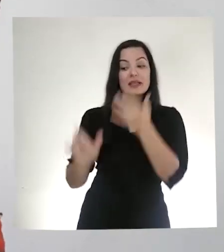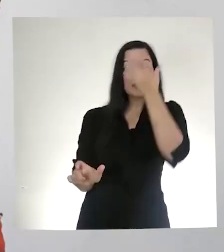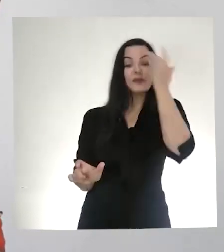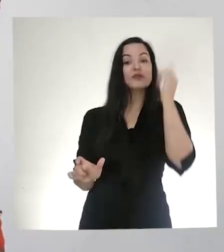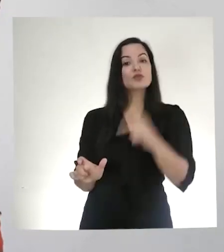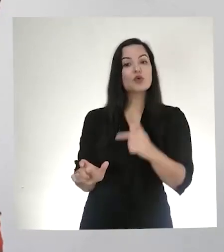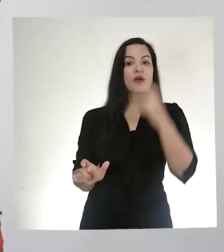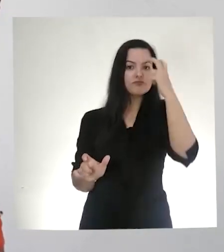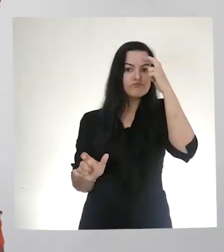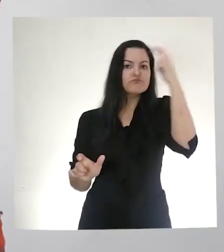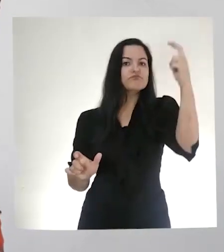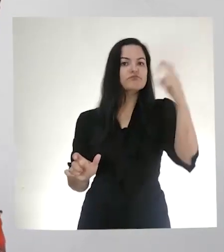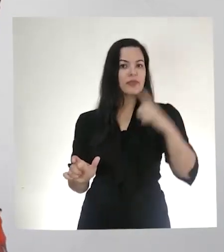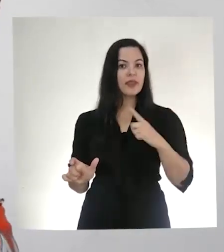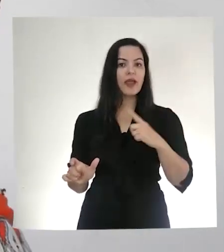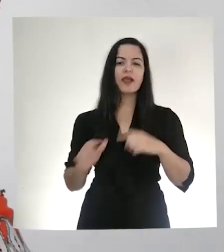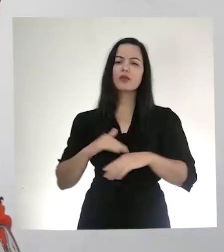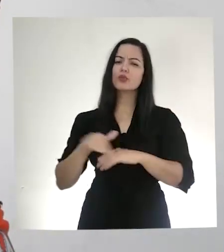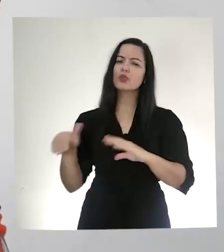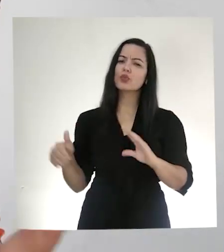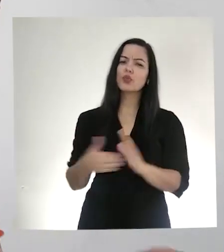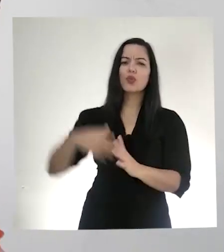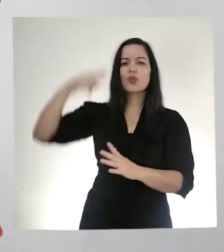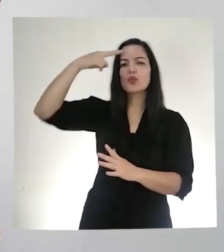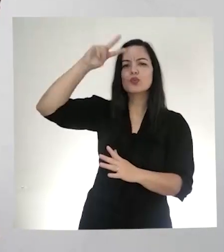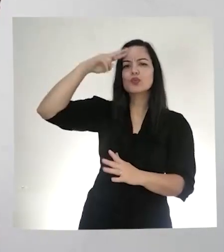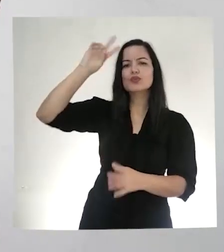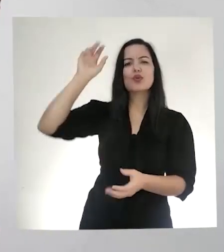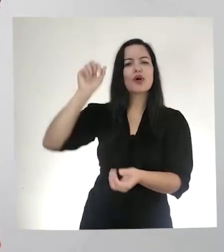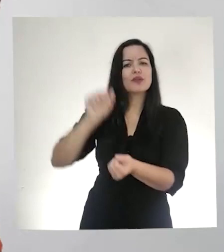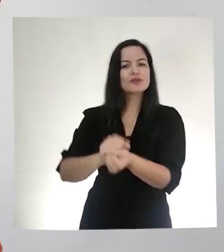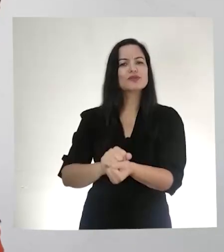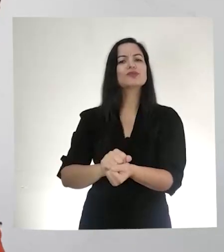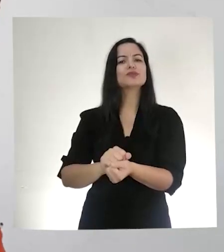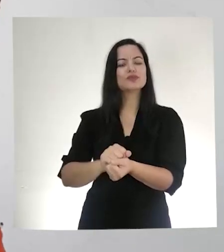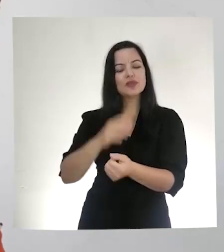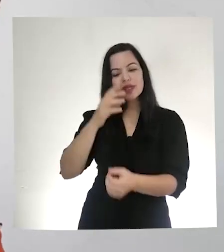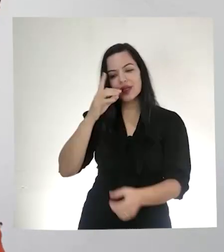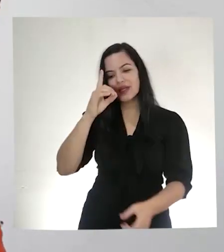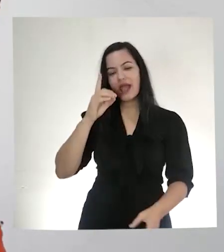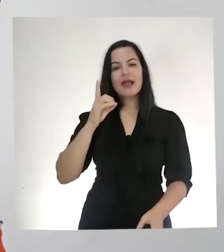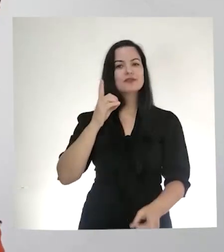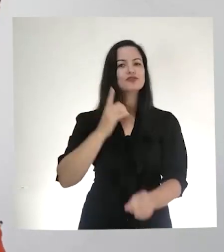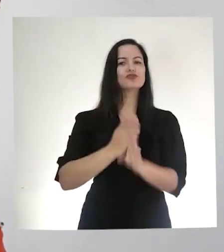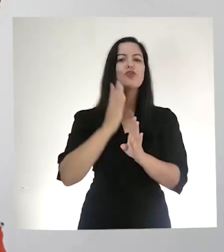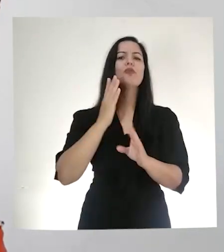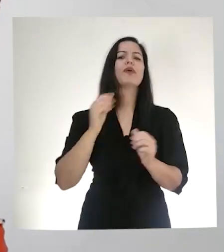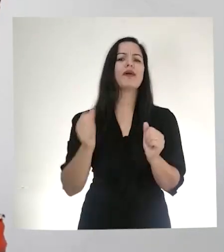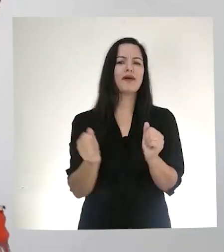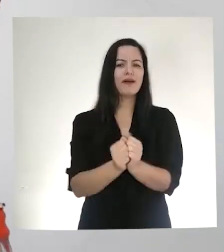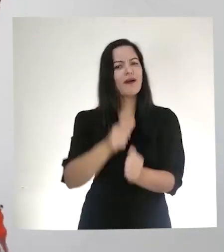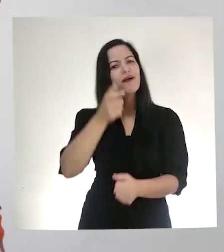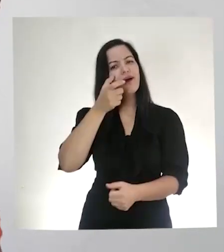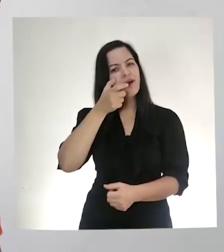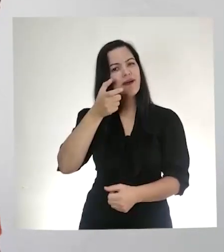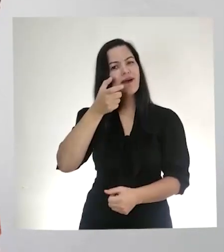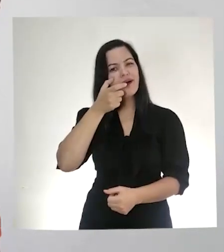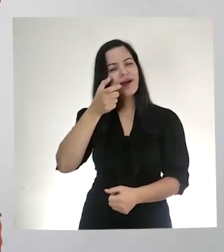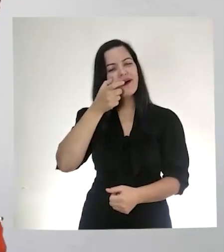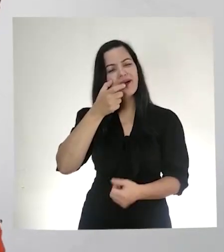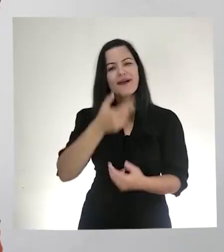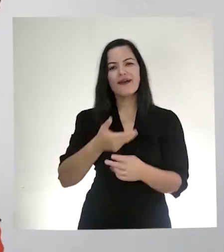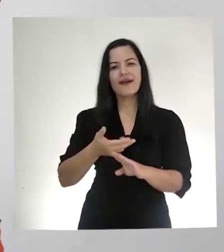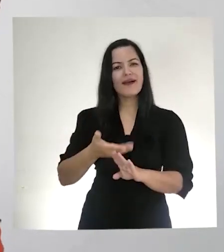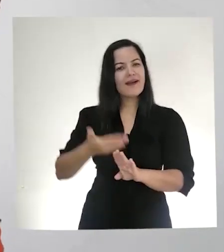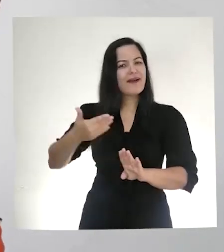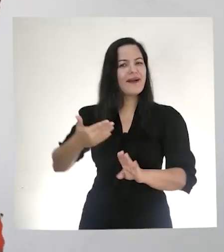sabedoria. Tudo tem história, tudo tem alguma descoberta interessante para fazermos por trás de